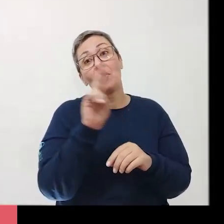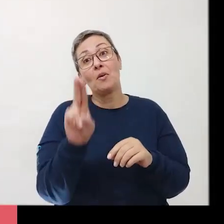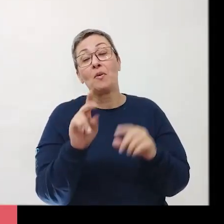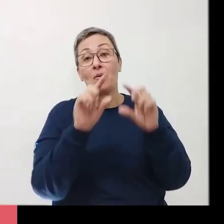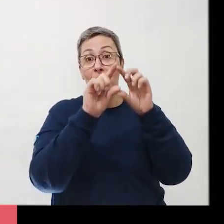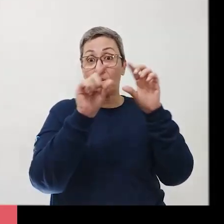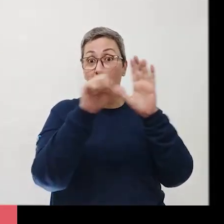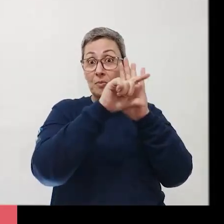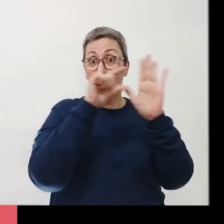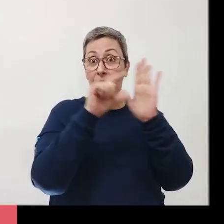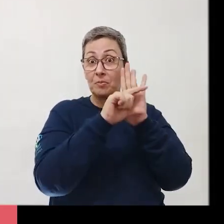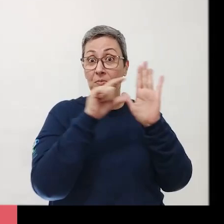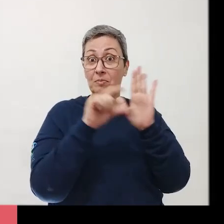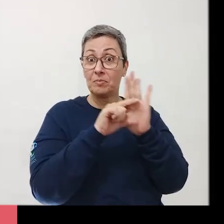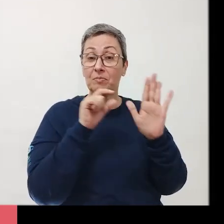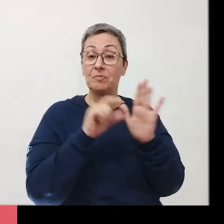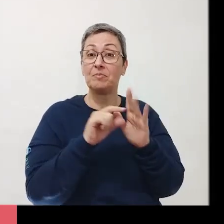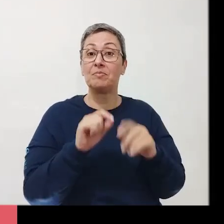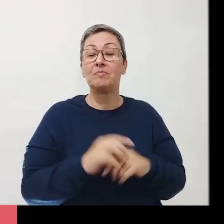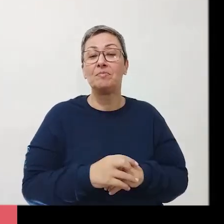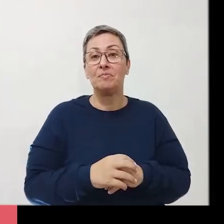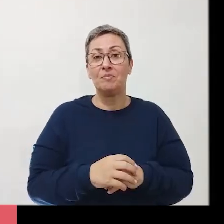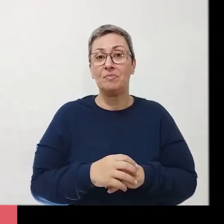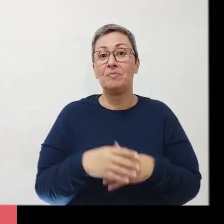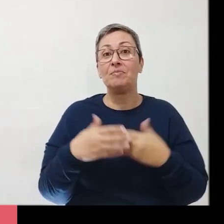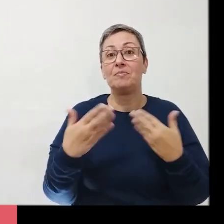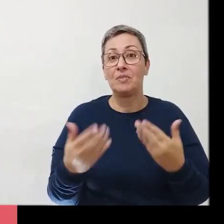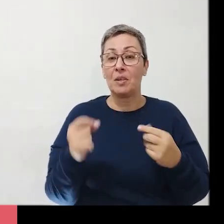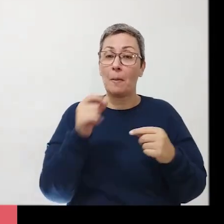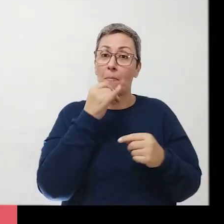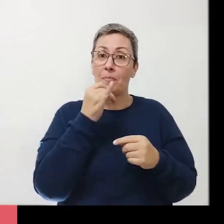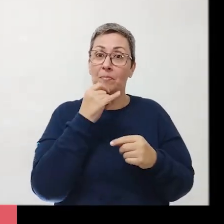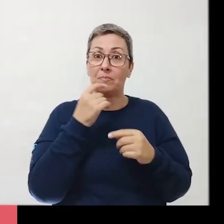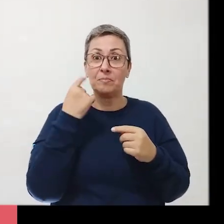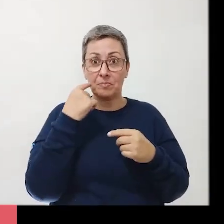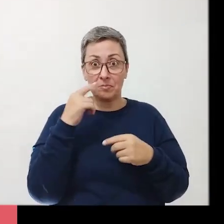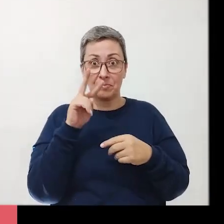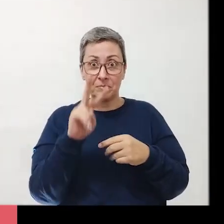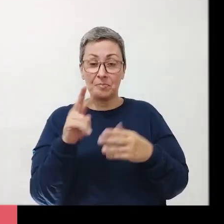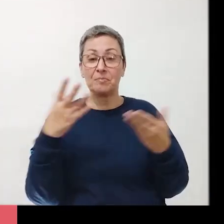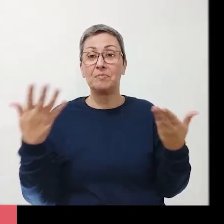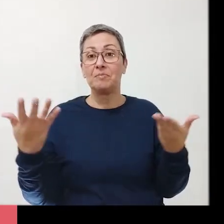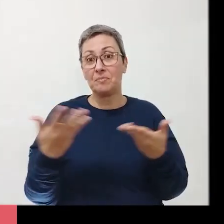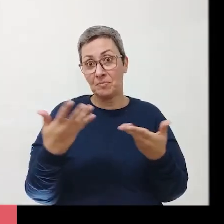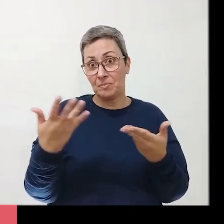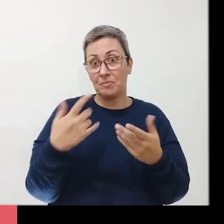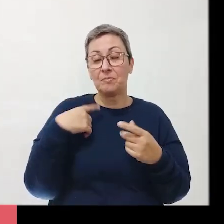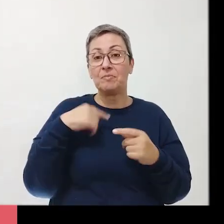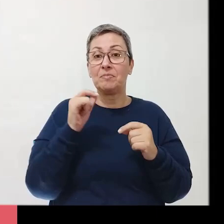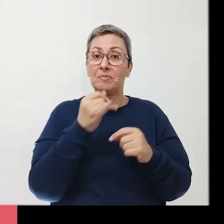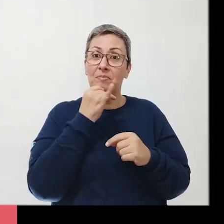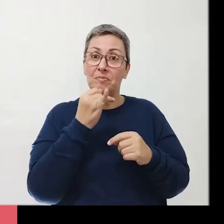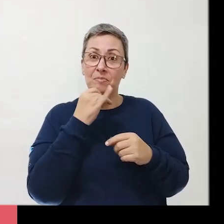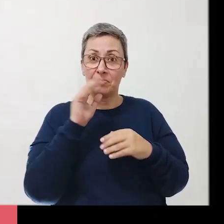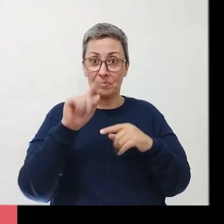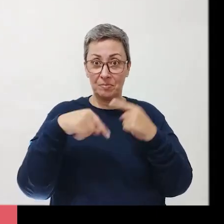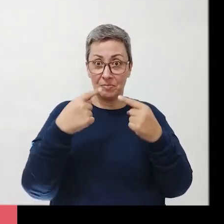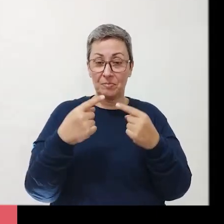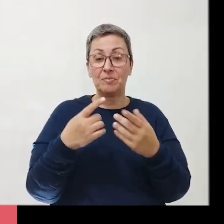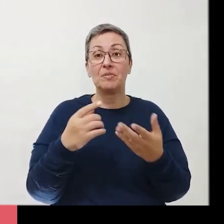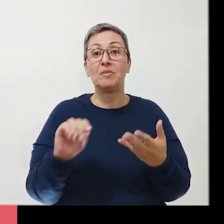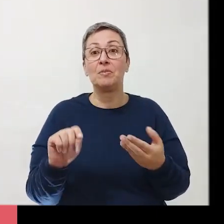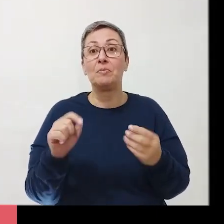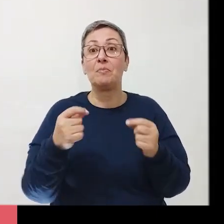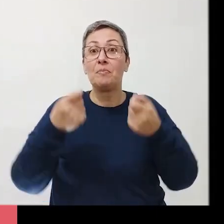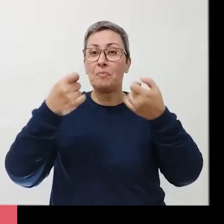posição horizontal, como vocês poderão observar nos exemplos a seguir. Como estamos falando hoje do